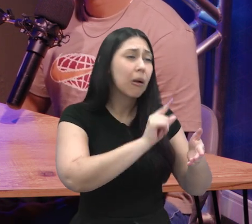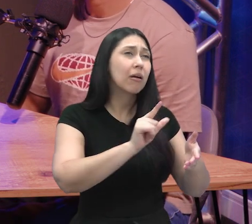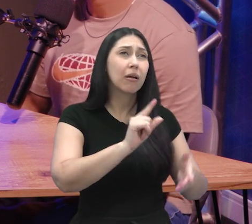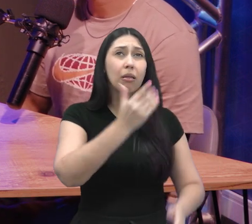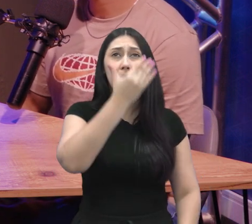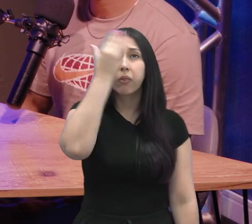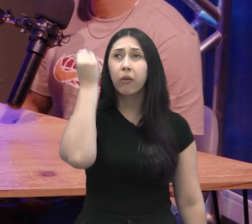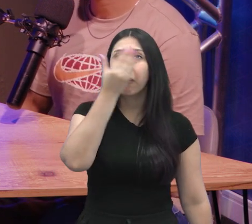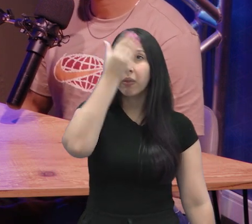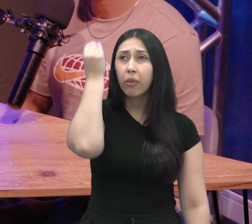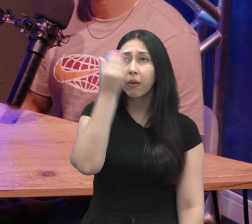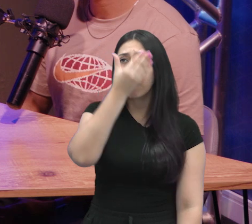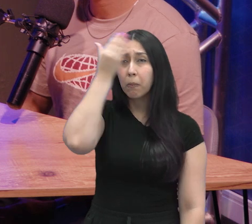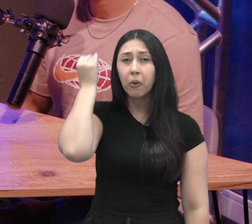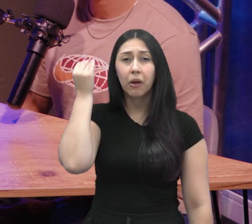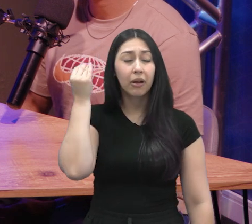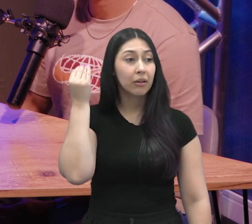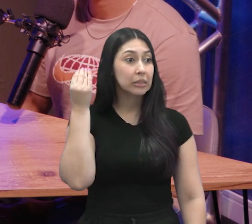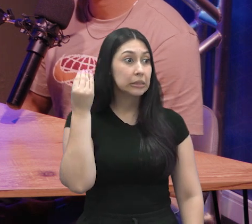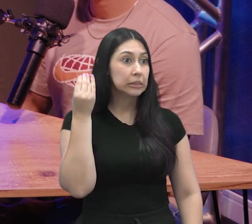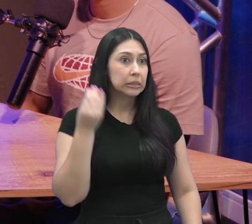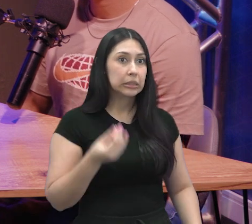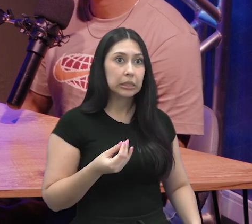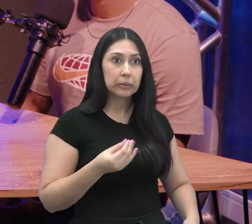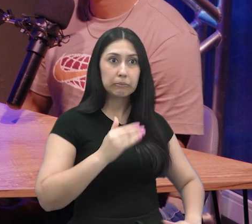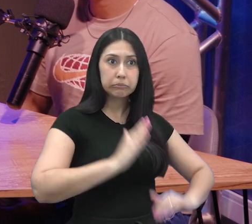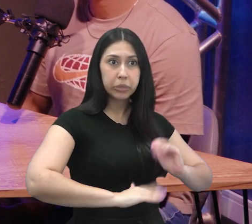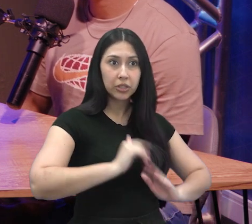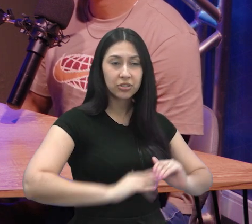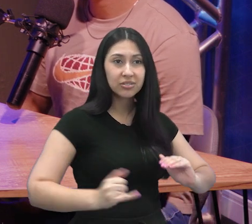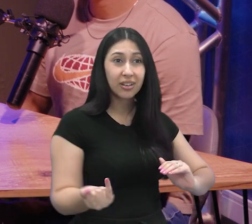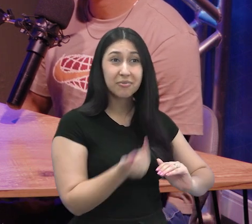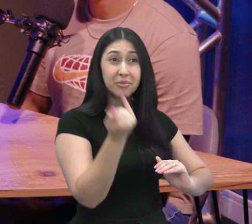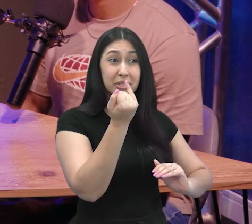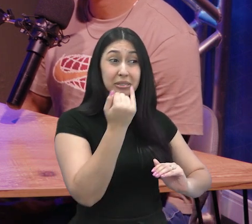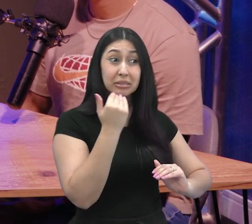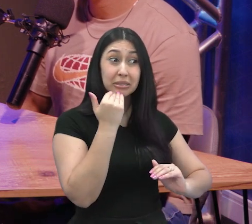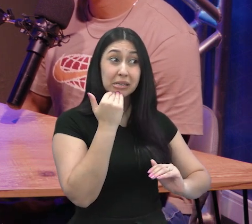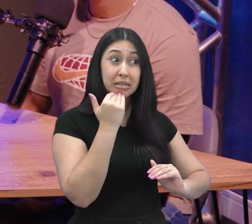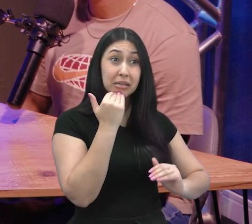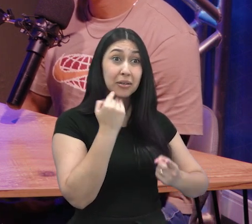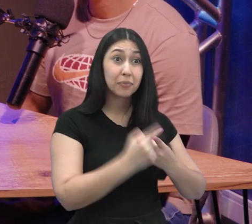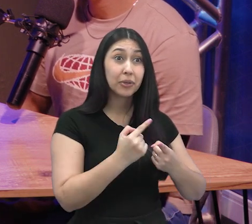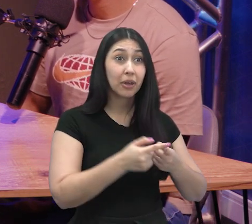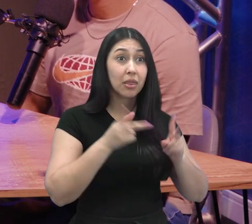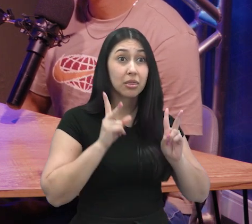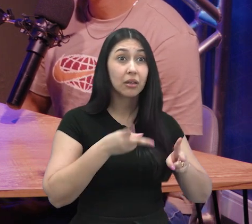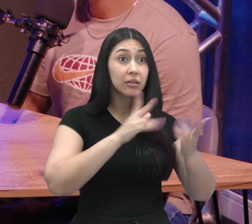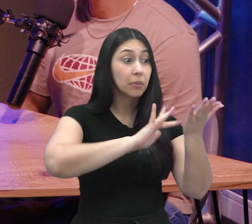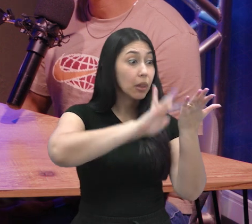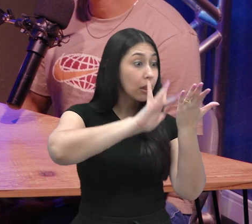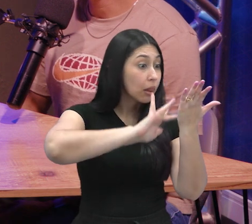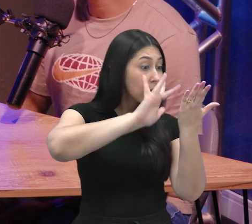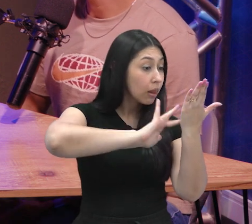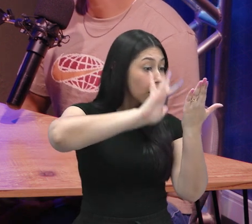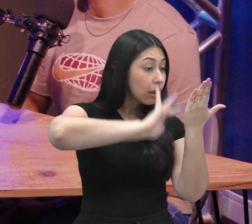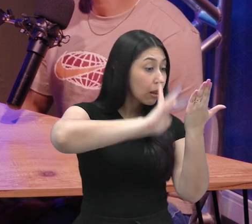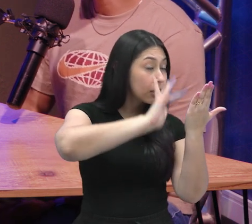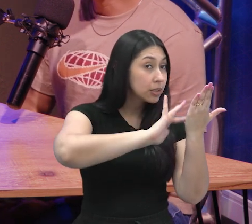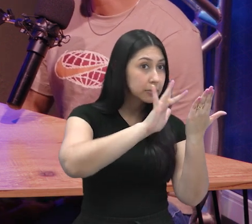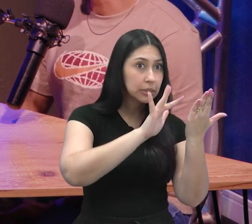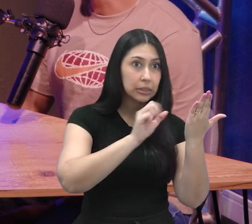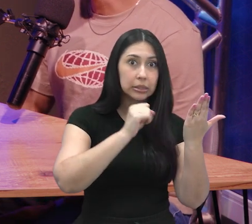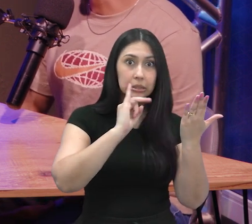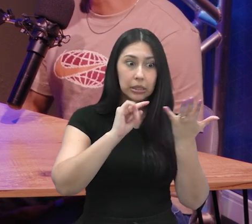memória prejudicada, negligência com atividades importantes do dia a dia devido ao tempo excessivo gasto em redes sociais ou sites de